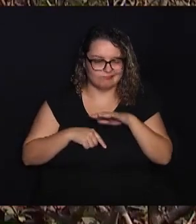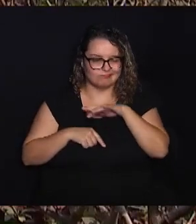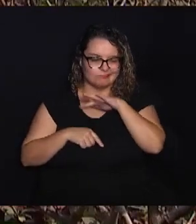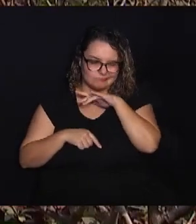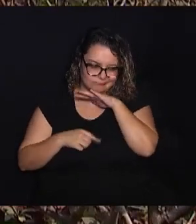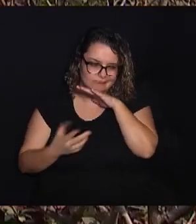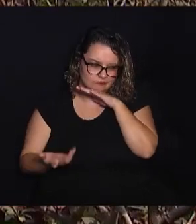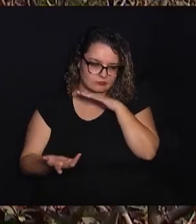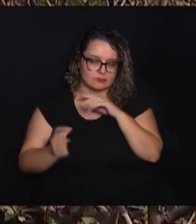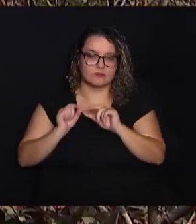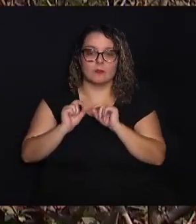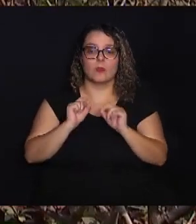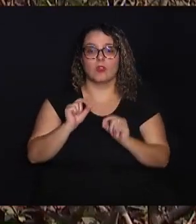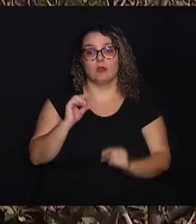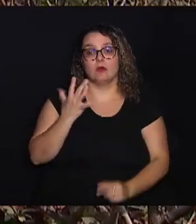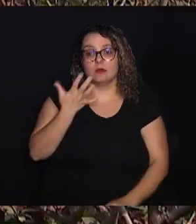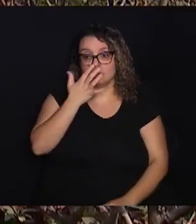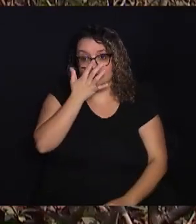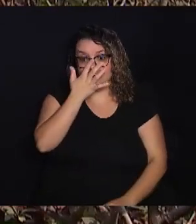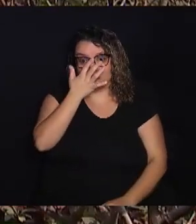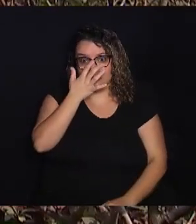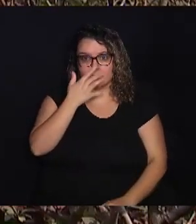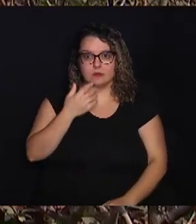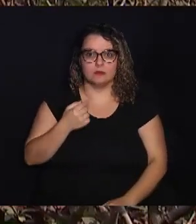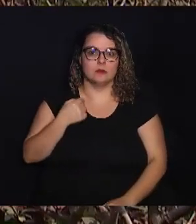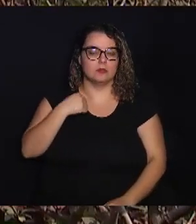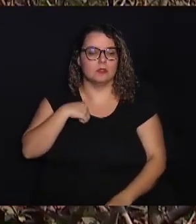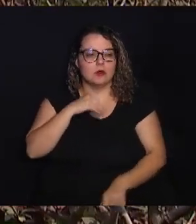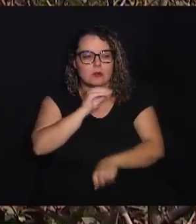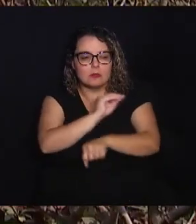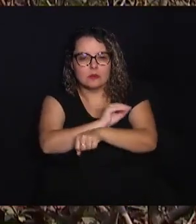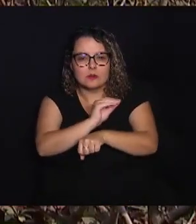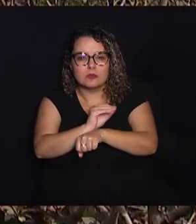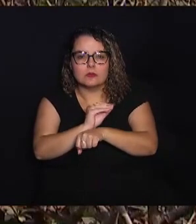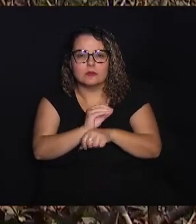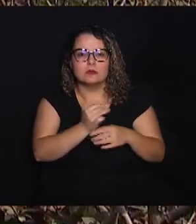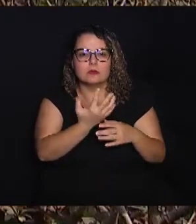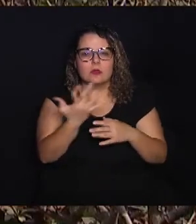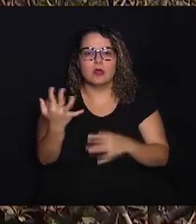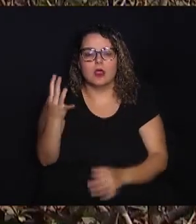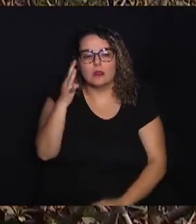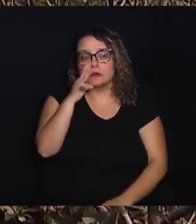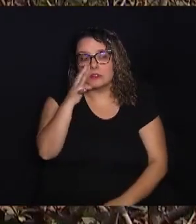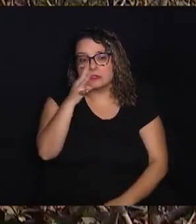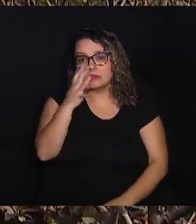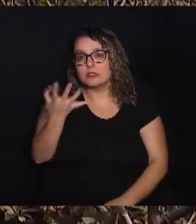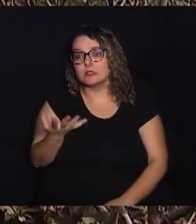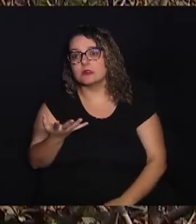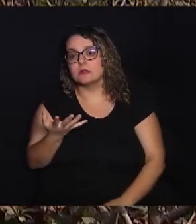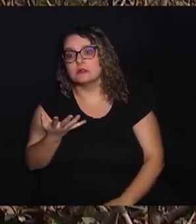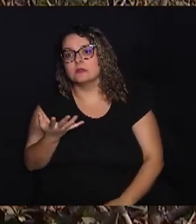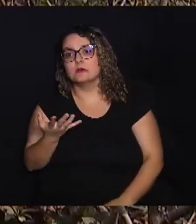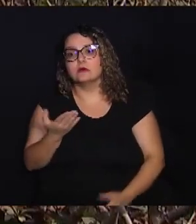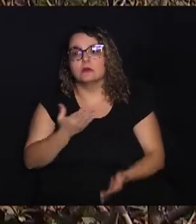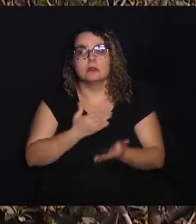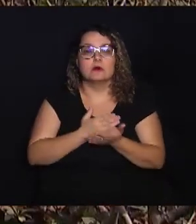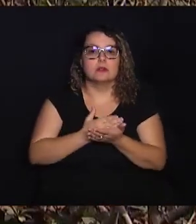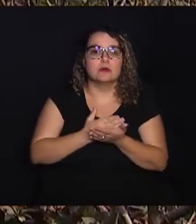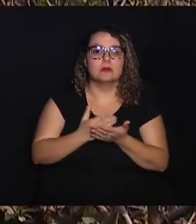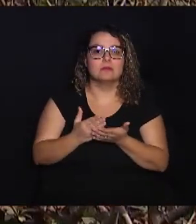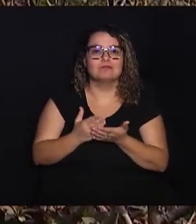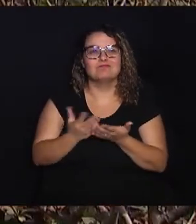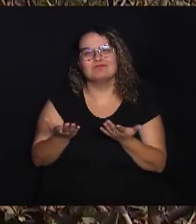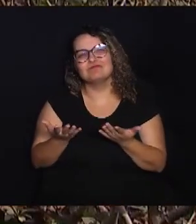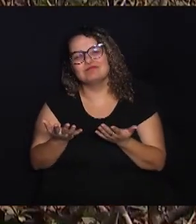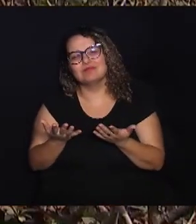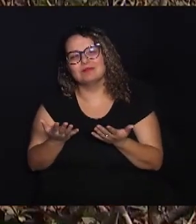E aí o que aconteceu? Eu cuidando das plantas, eu me distraía. Eu comecei a tirar um